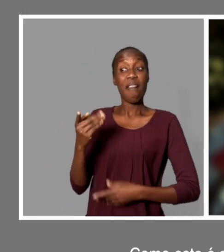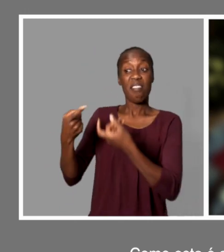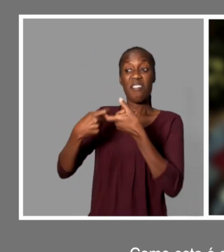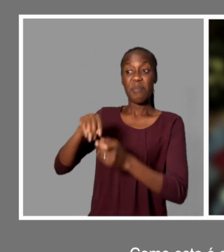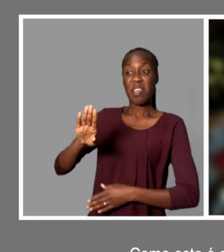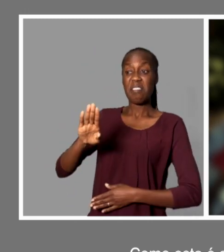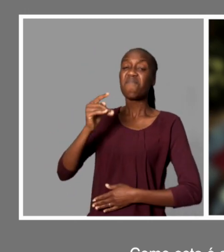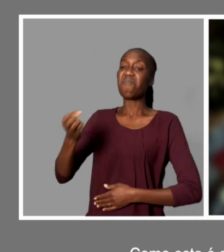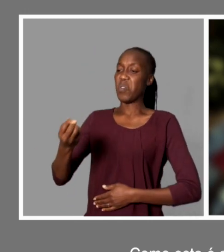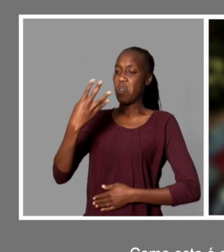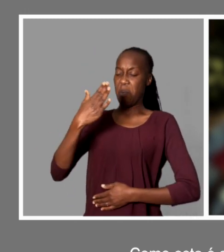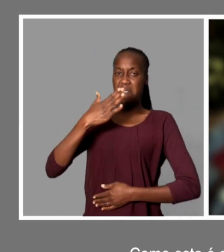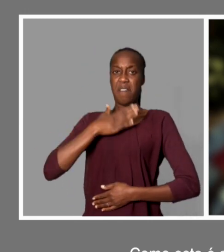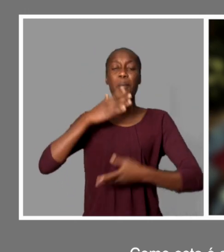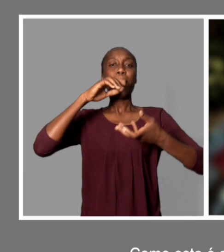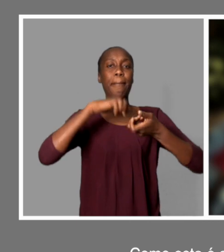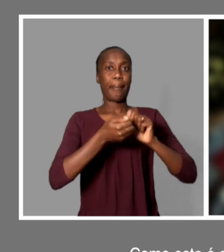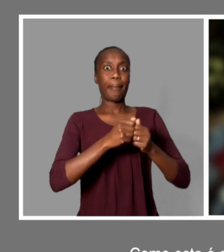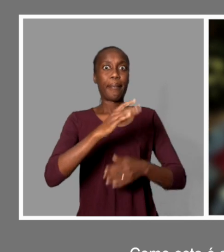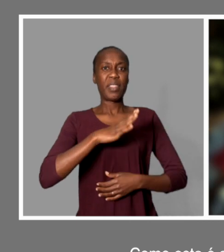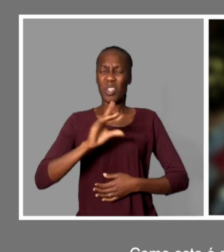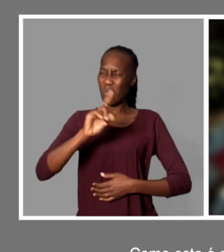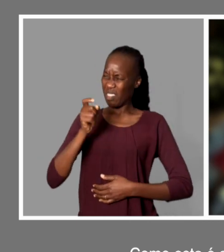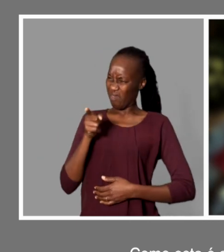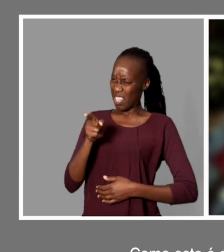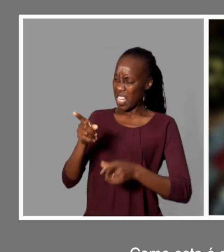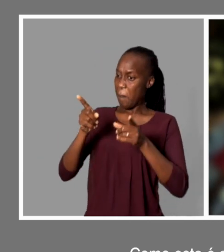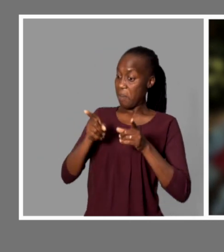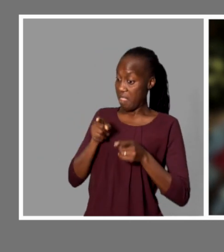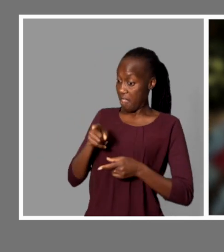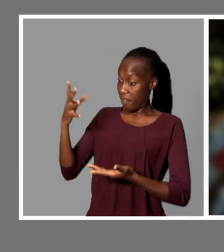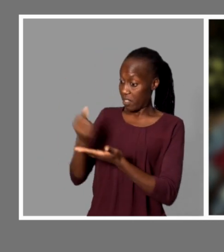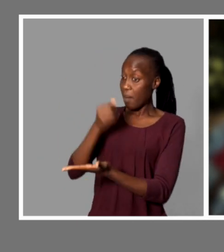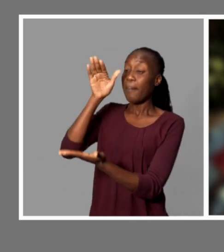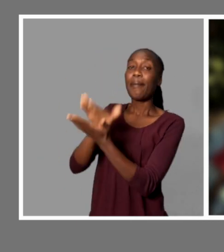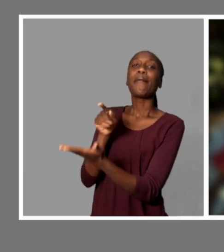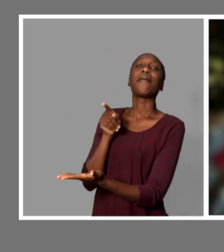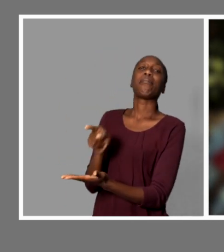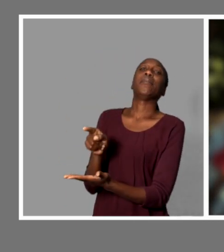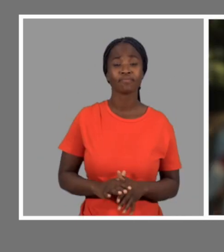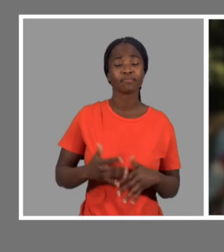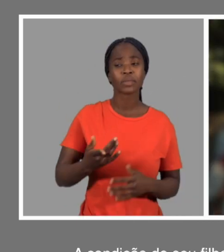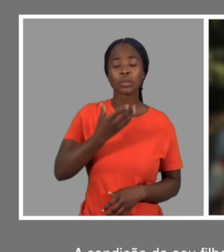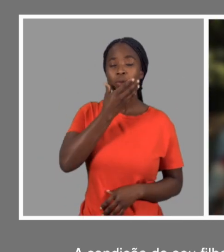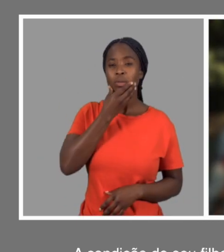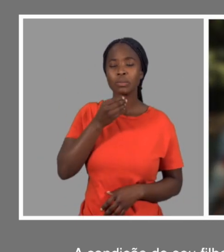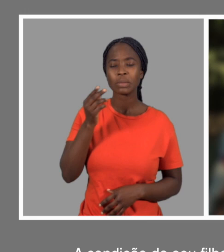Então, elas ficaram numa de que eu é que tenho problemas. Então, eu perguntei, e esta menina, você apanhou aonde?